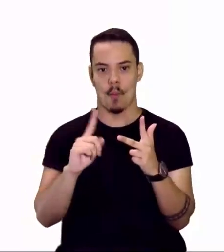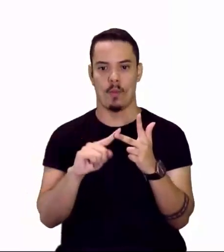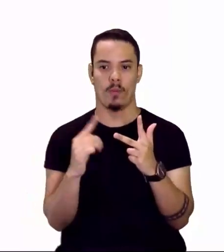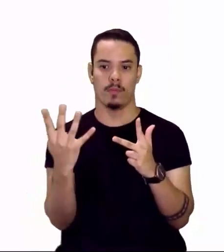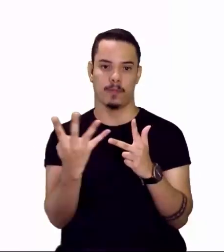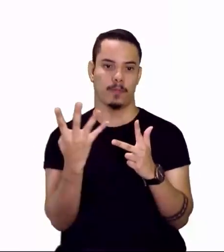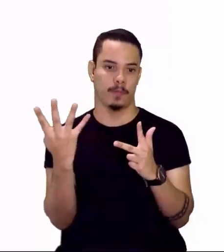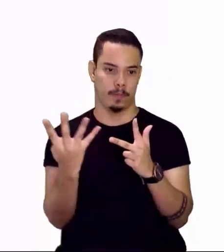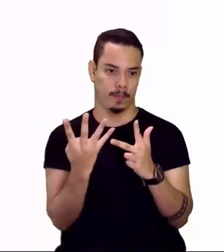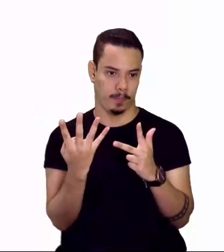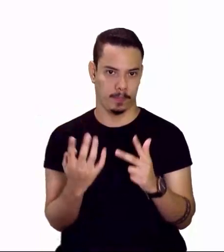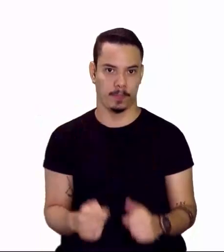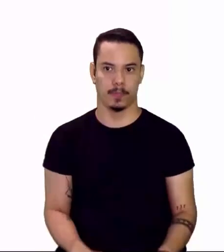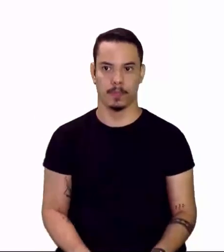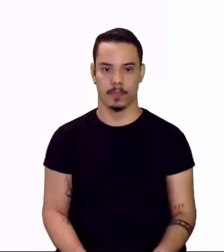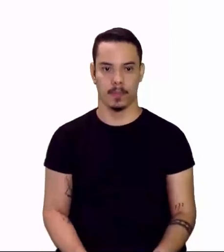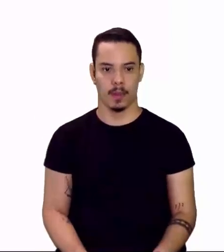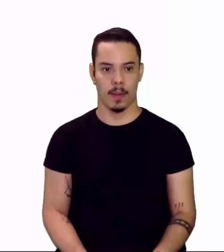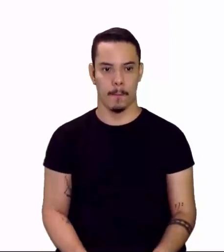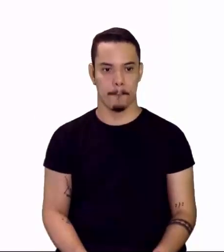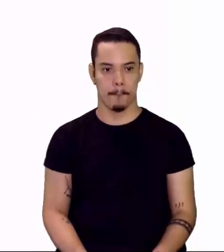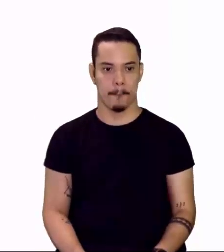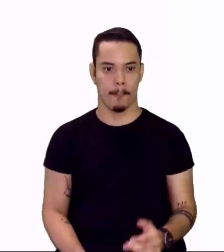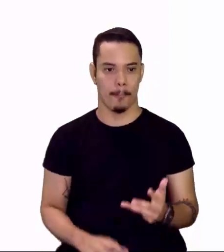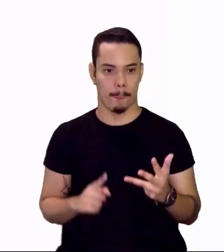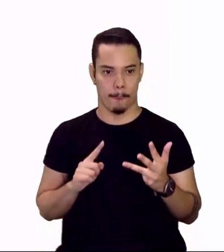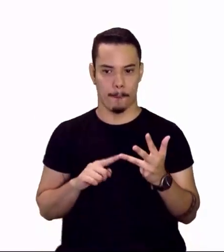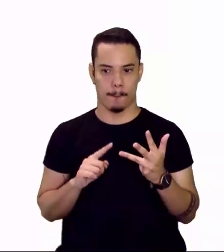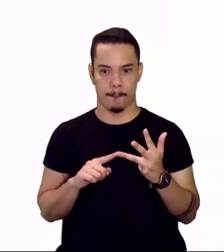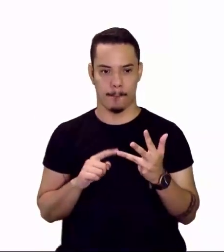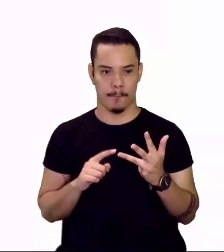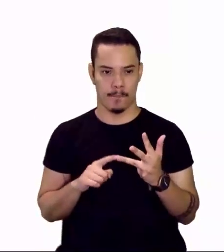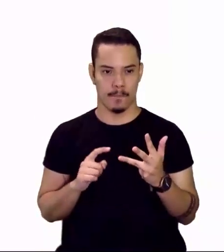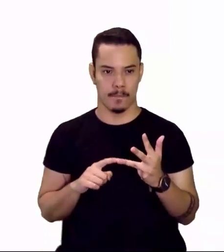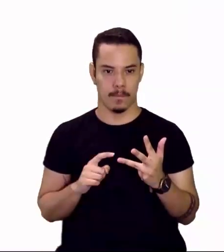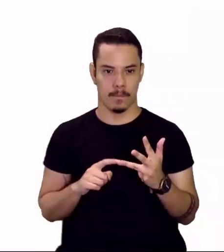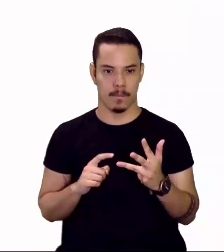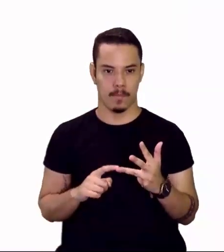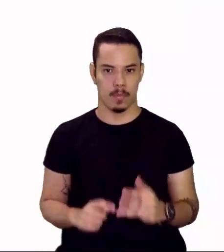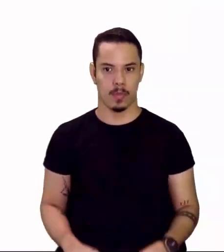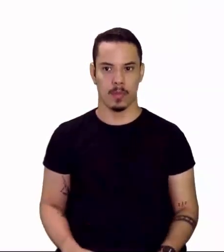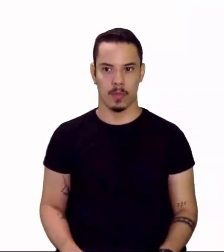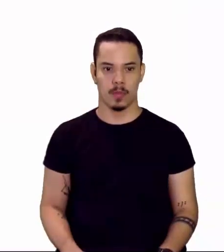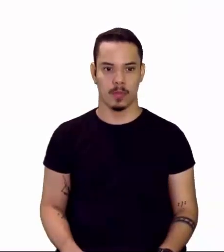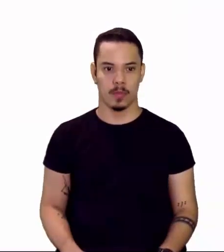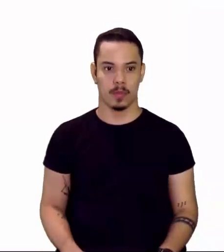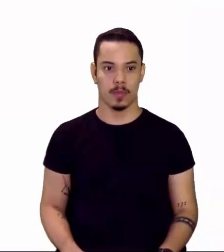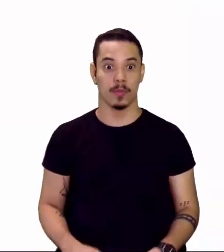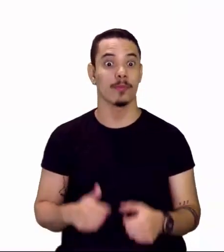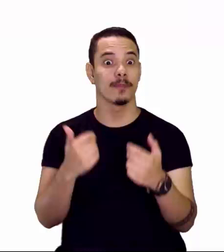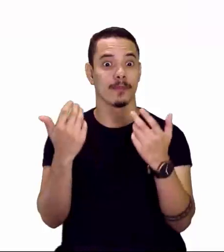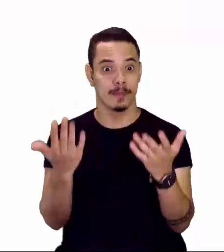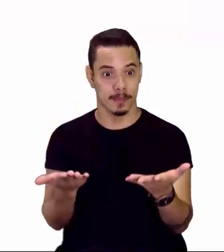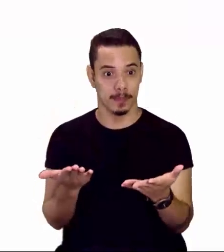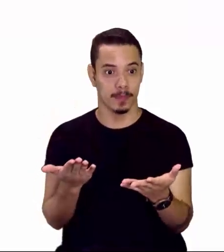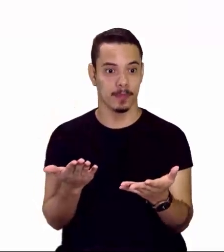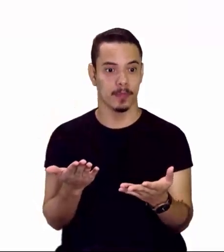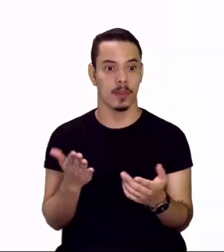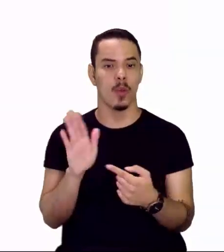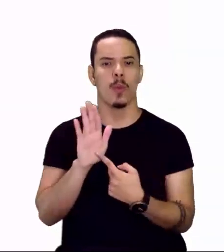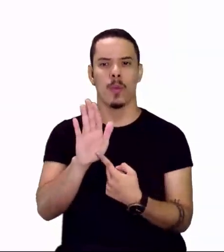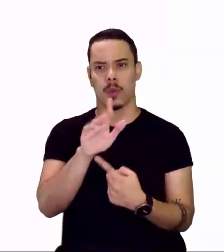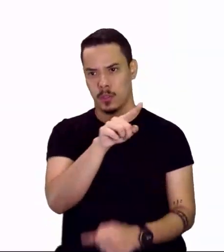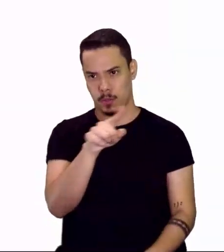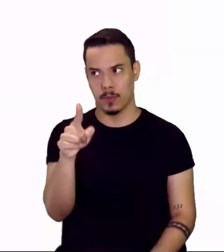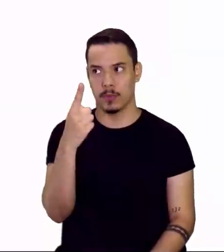linear, CCl4 tetraédrica. Na letra D, a molécula da água. Então, olha aí, só mostrando aqui para